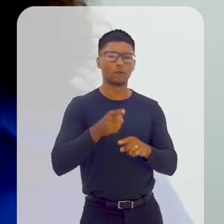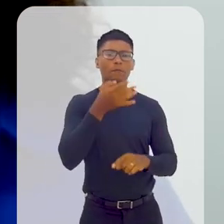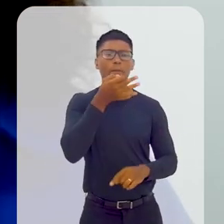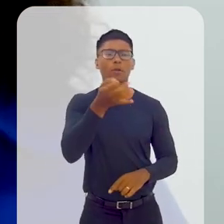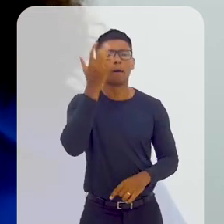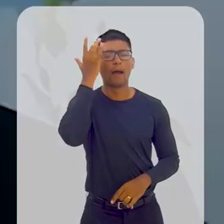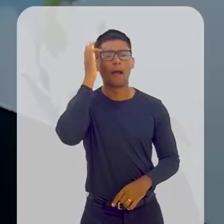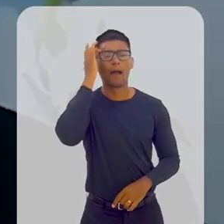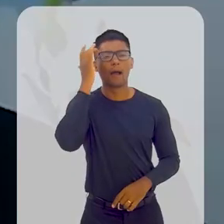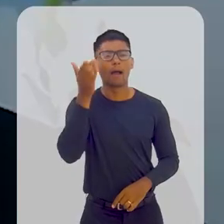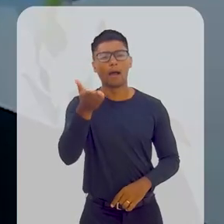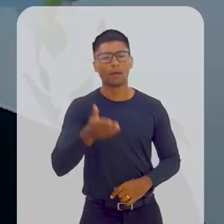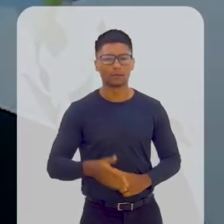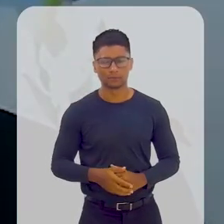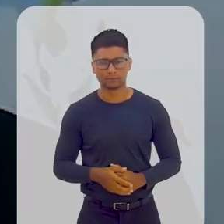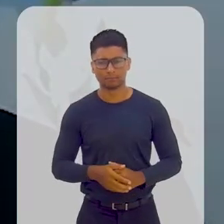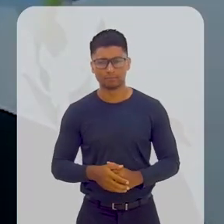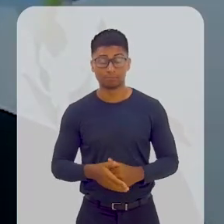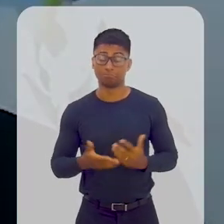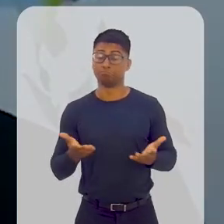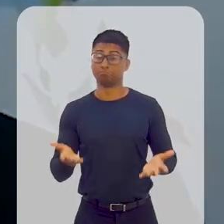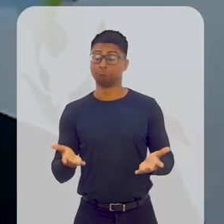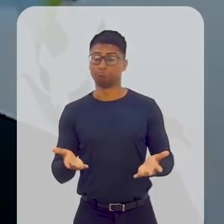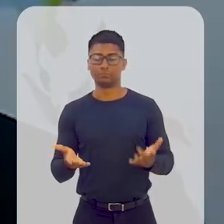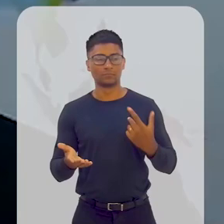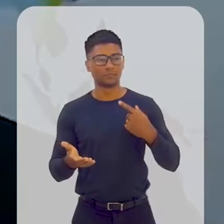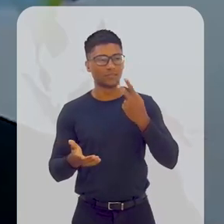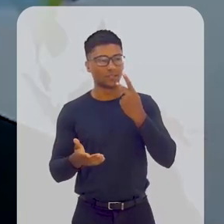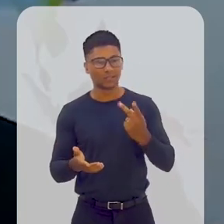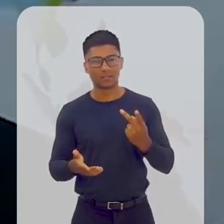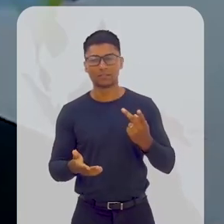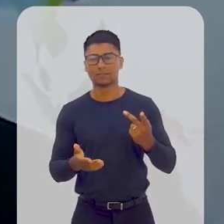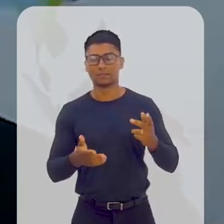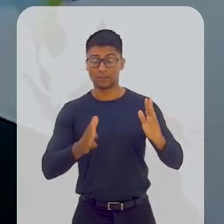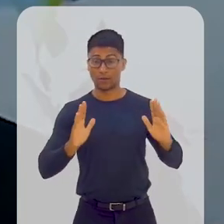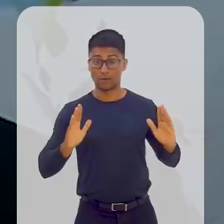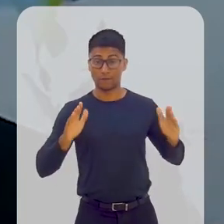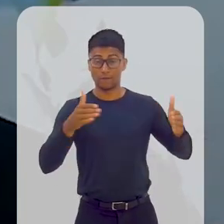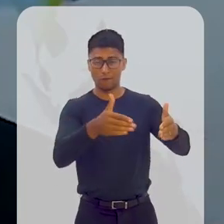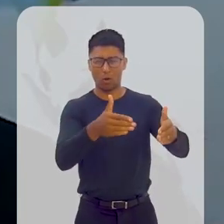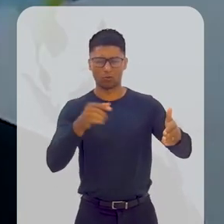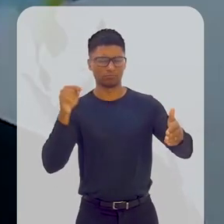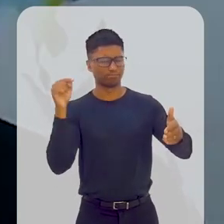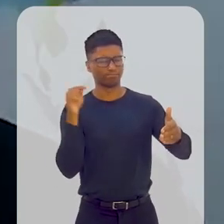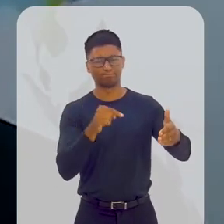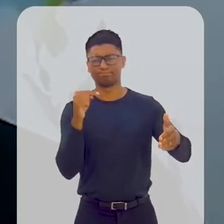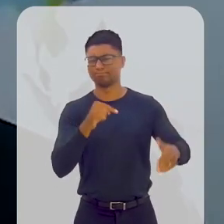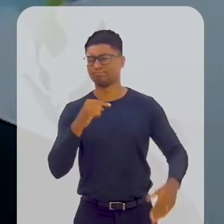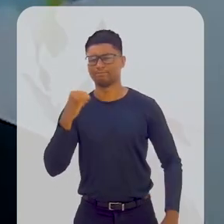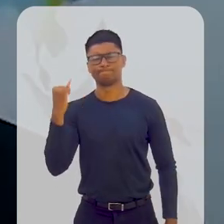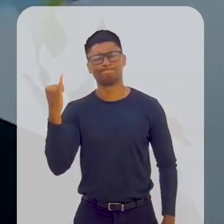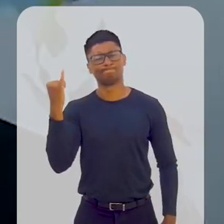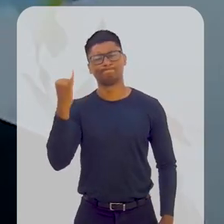sua opinião? Bem, eu queria só evidenciar a importância do fórum, né? O fórum